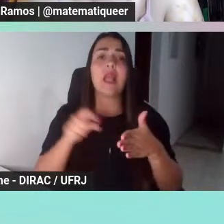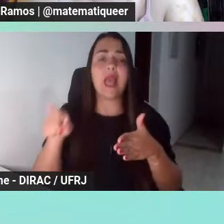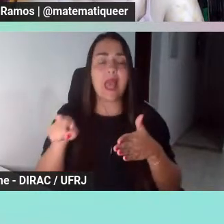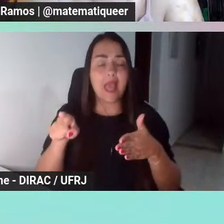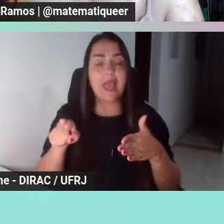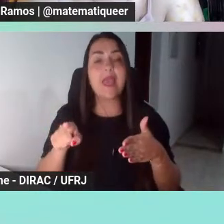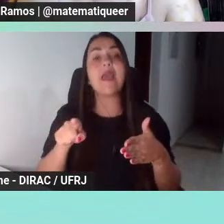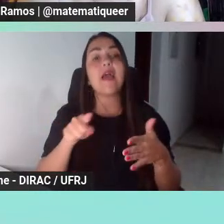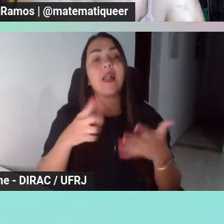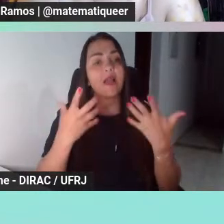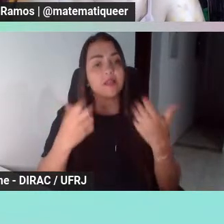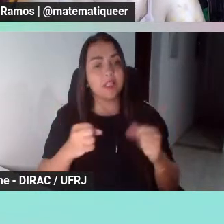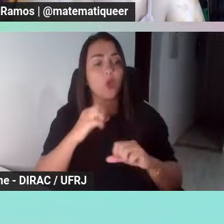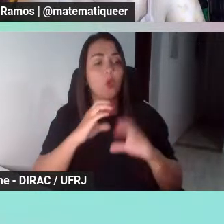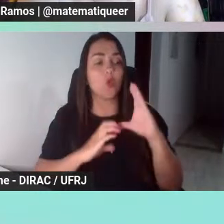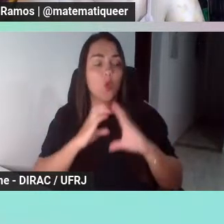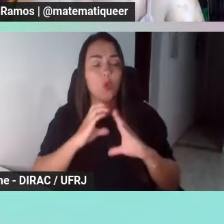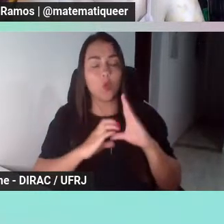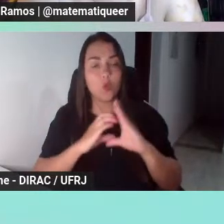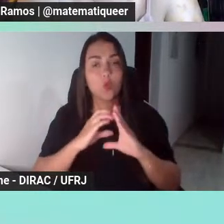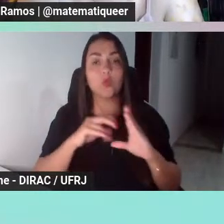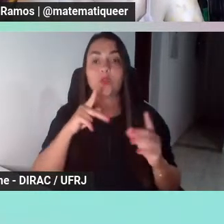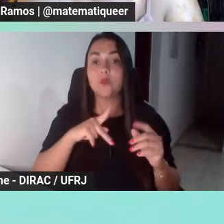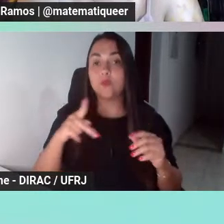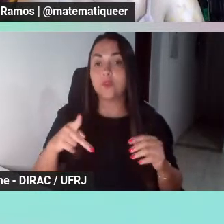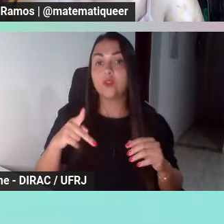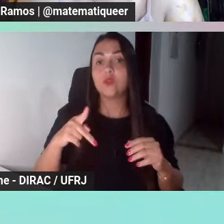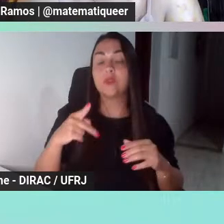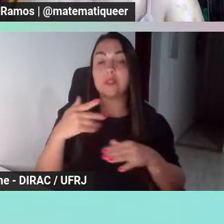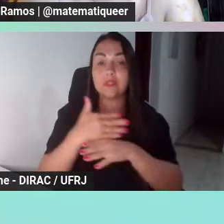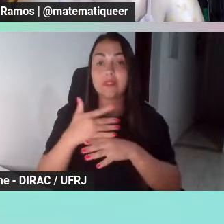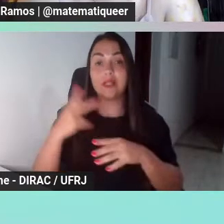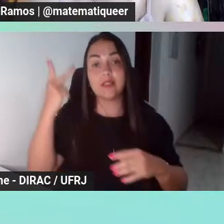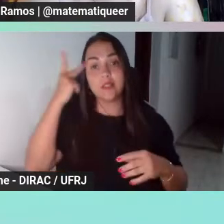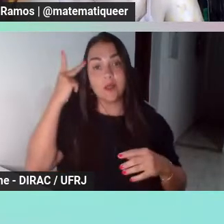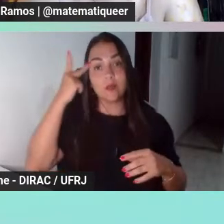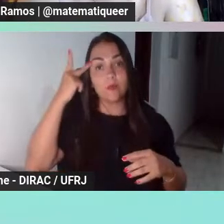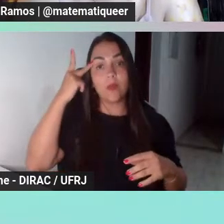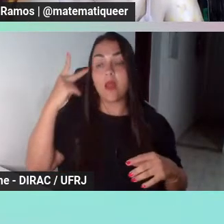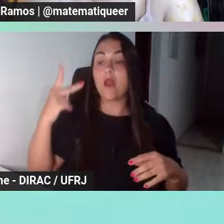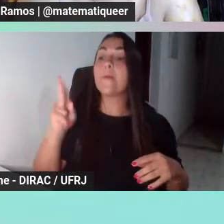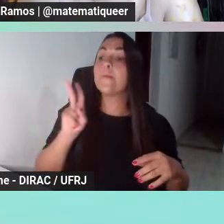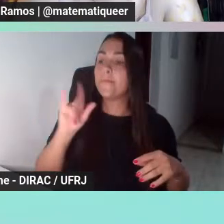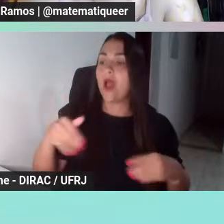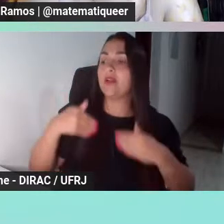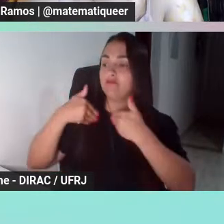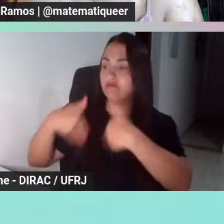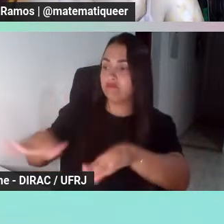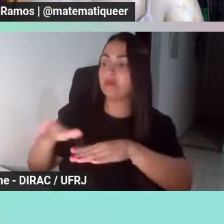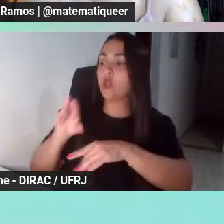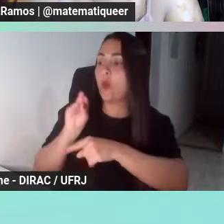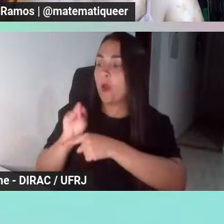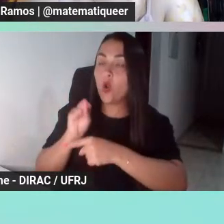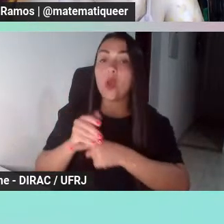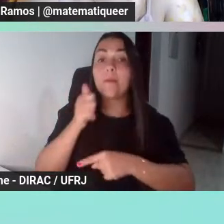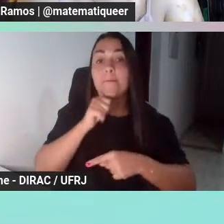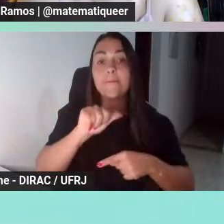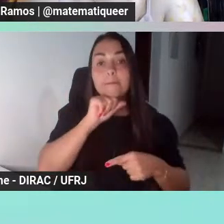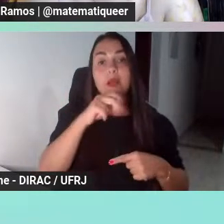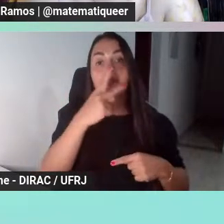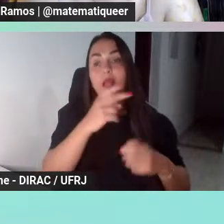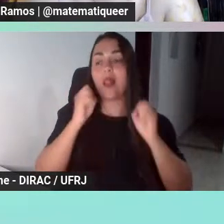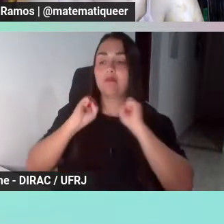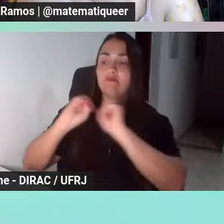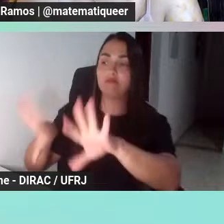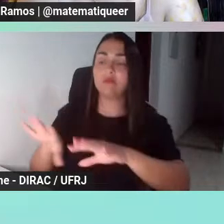concurso de professora do Estado de São Paulo, ela deixou eles com o pai e com a mãe dela também e foi assumir